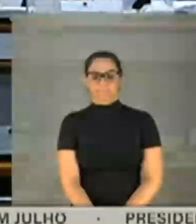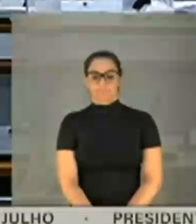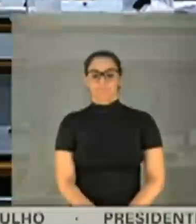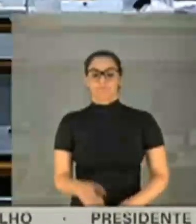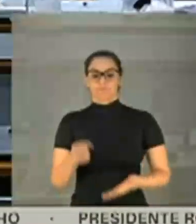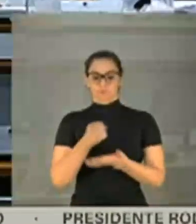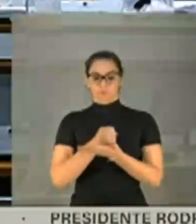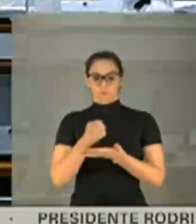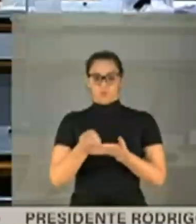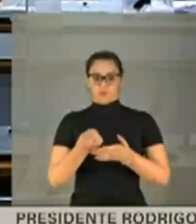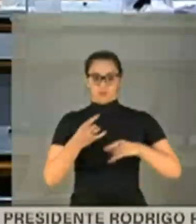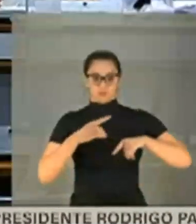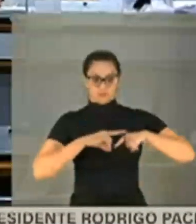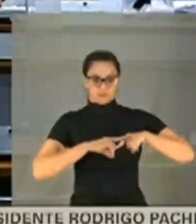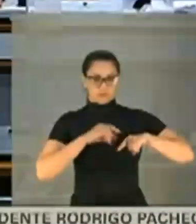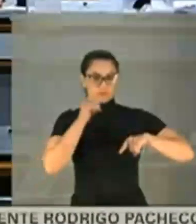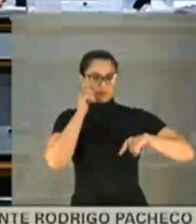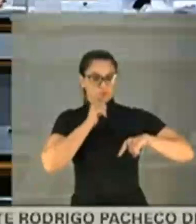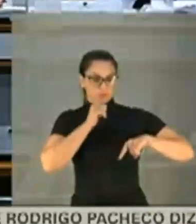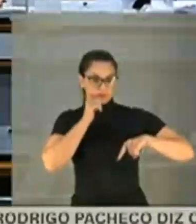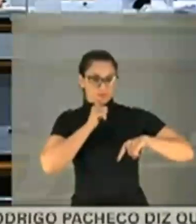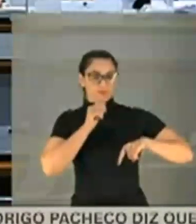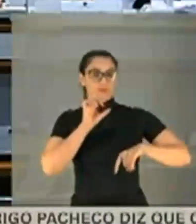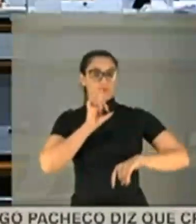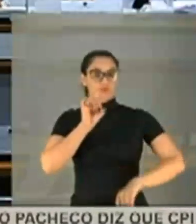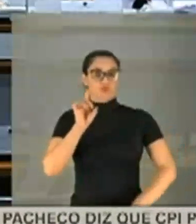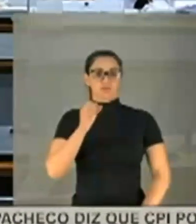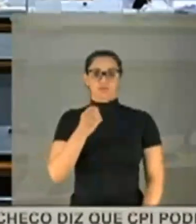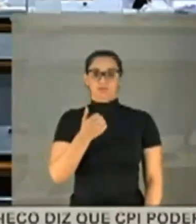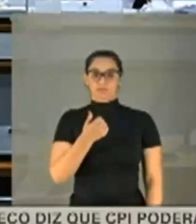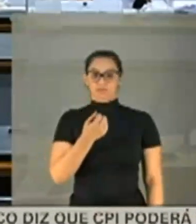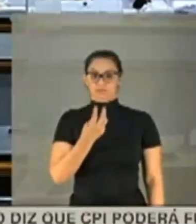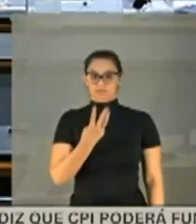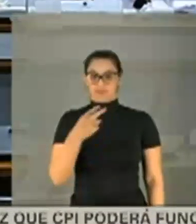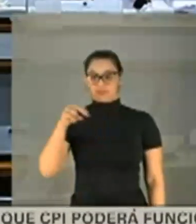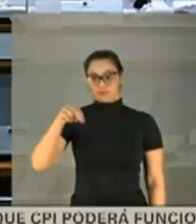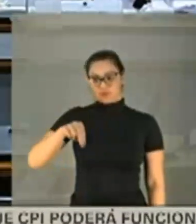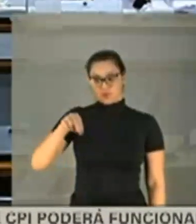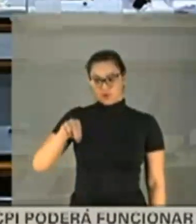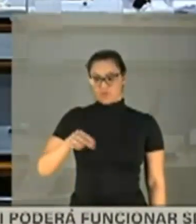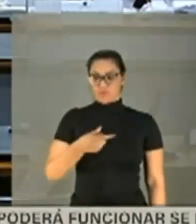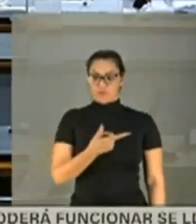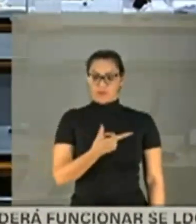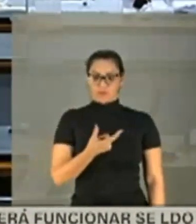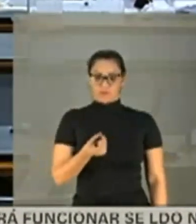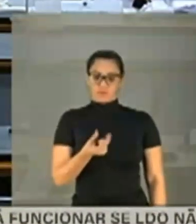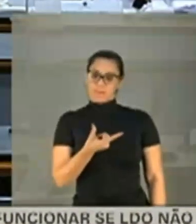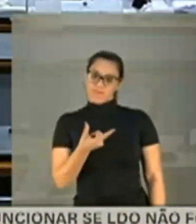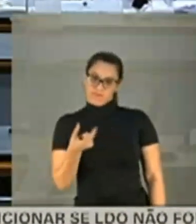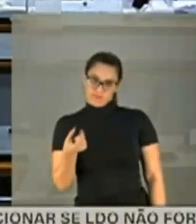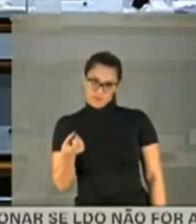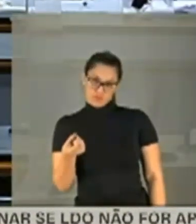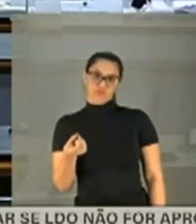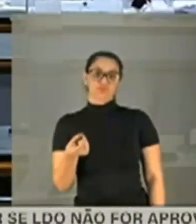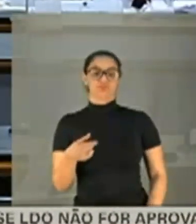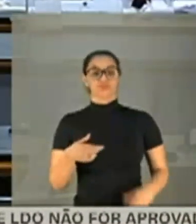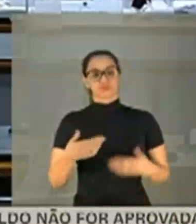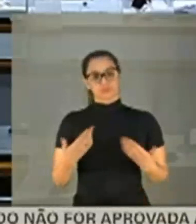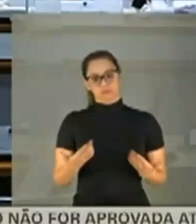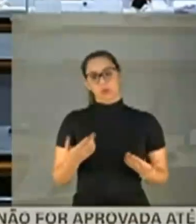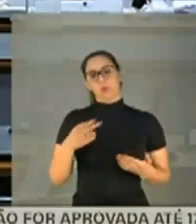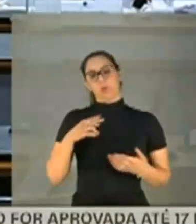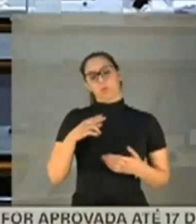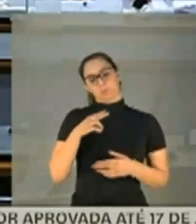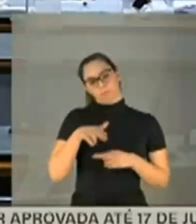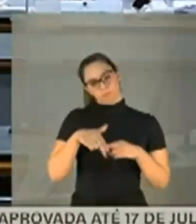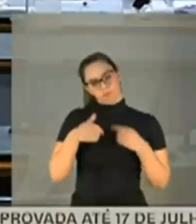de preservativo ele foi assinado no dia 13 de novembro de 20, então muito possivelmente ele decorre de um pregão que